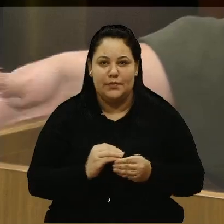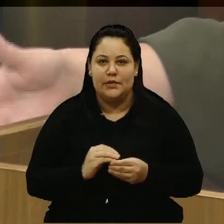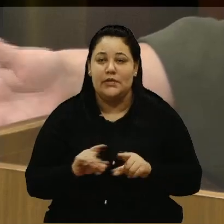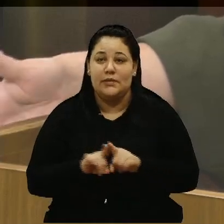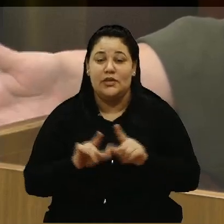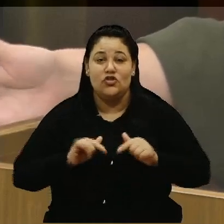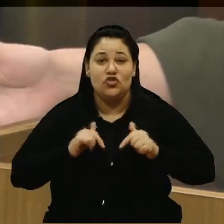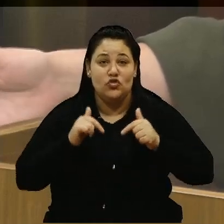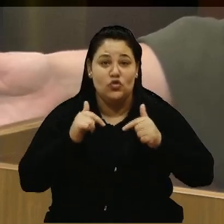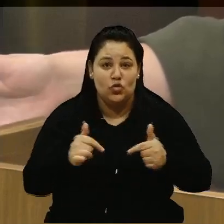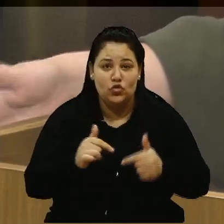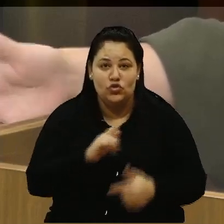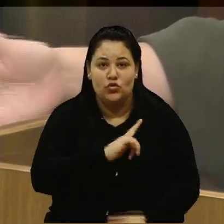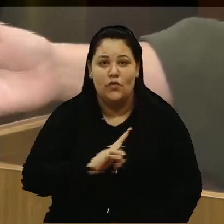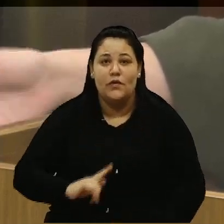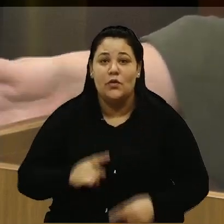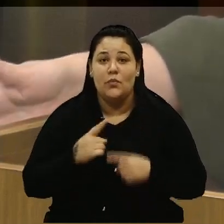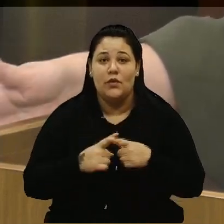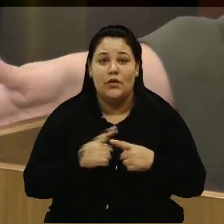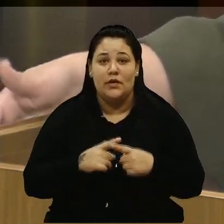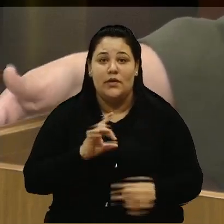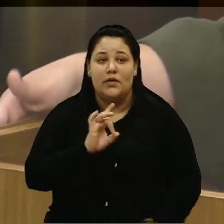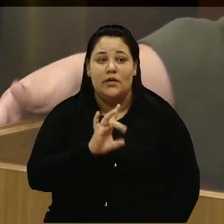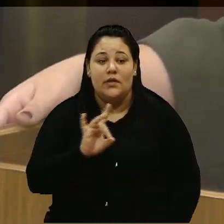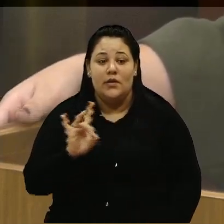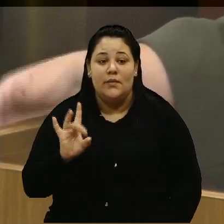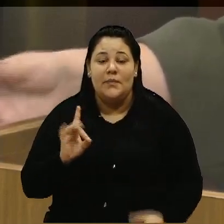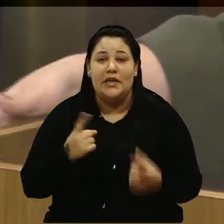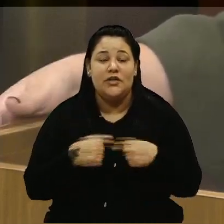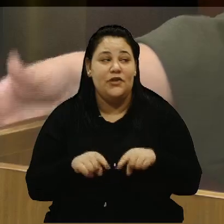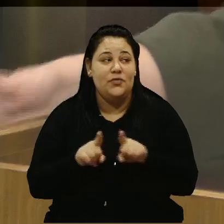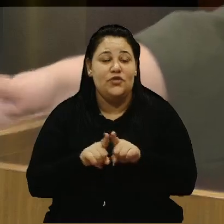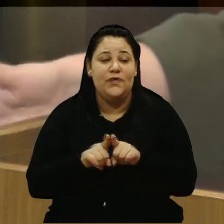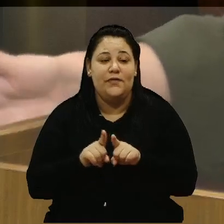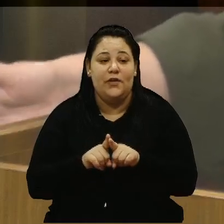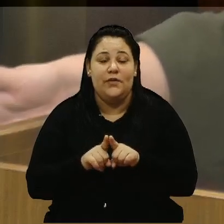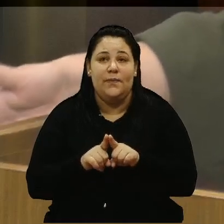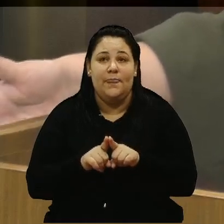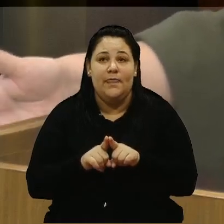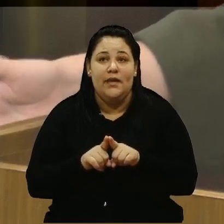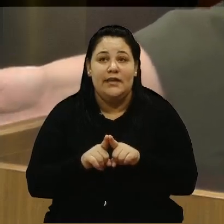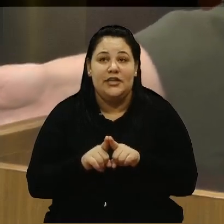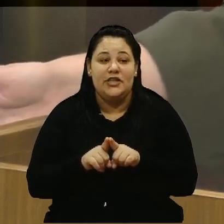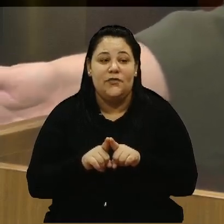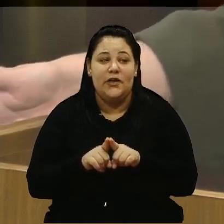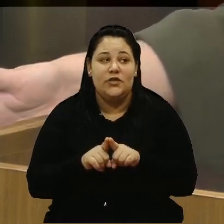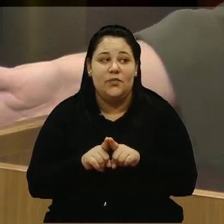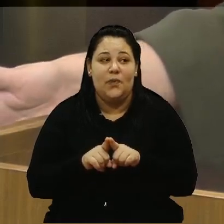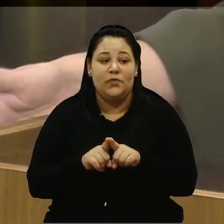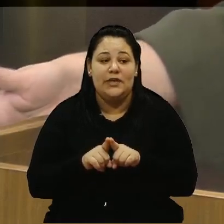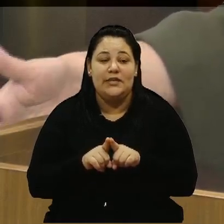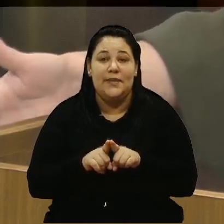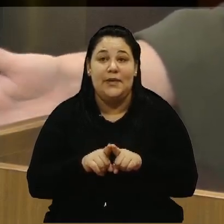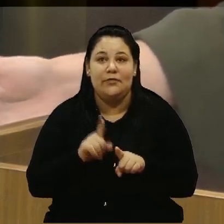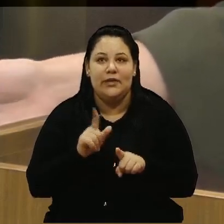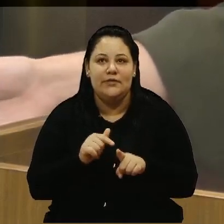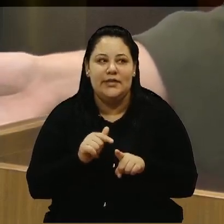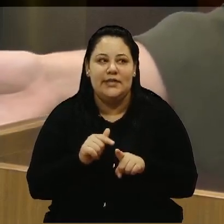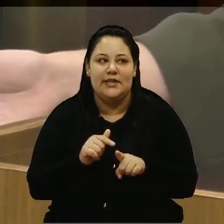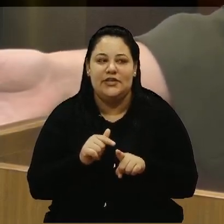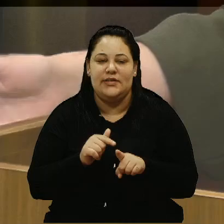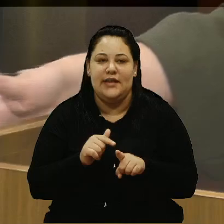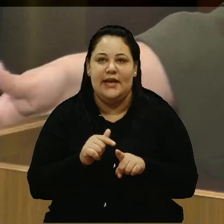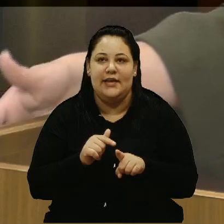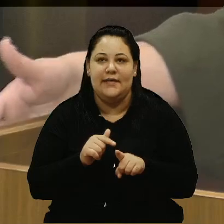governo, porque cada secretário representa o governo. E foi criado quantos secretários adjuntos para acontecer